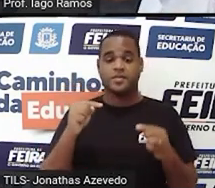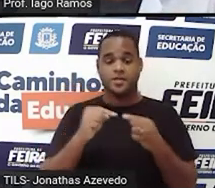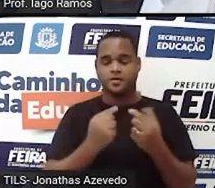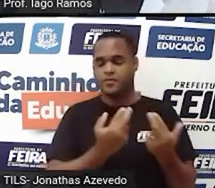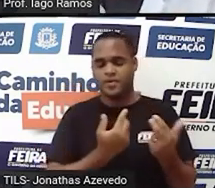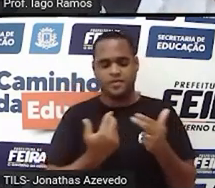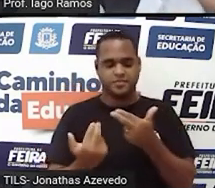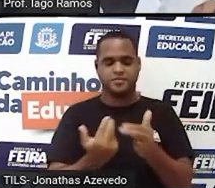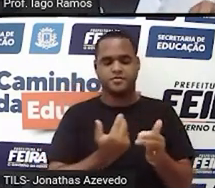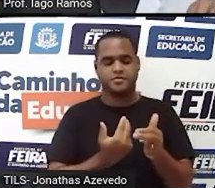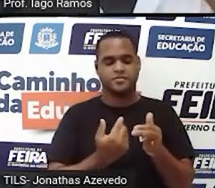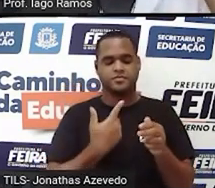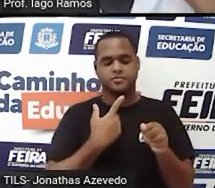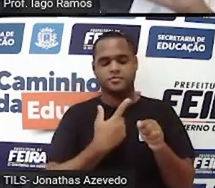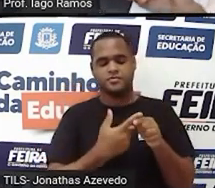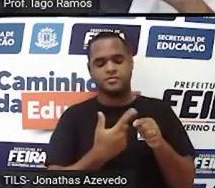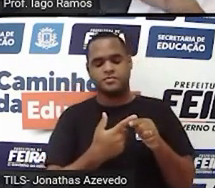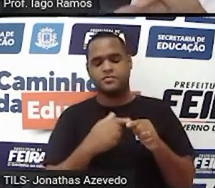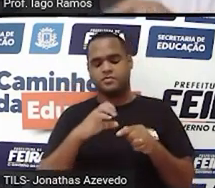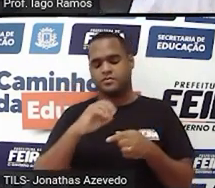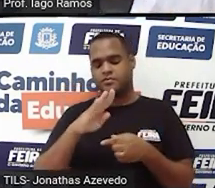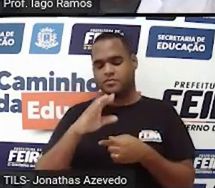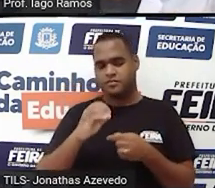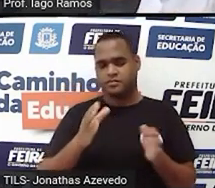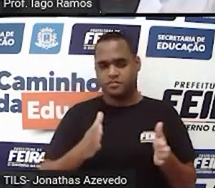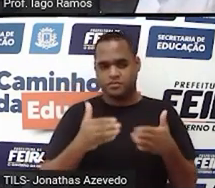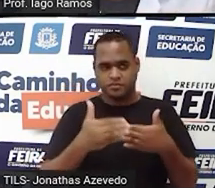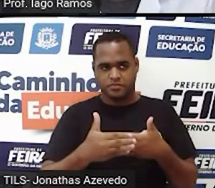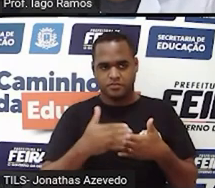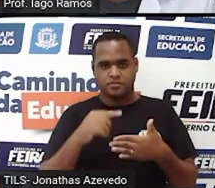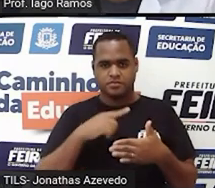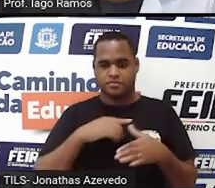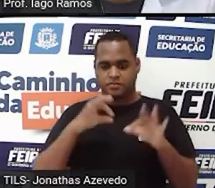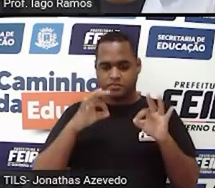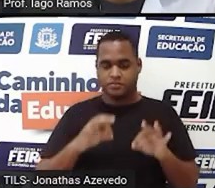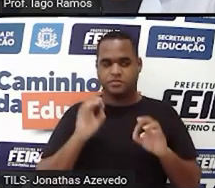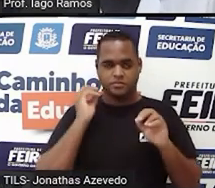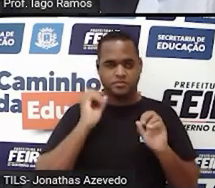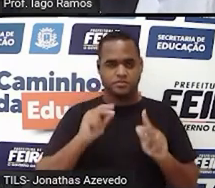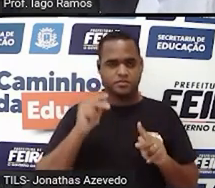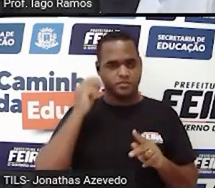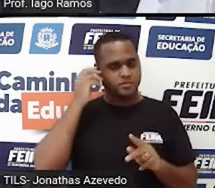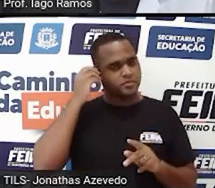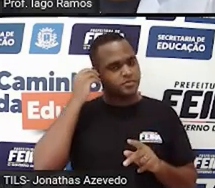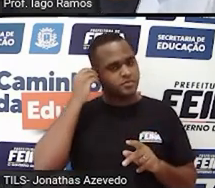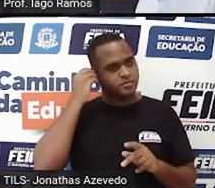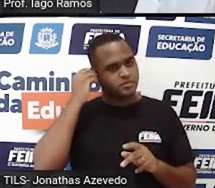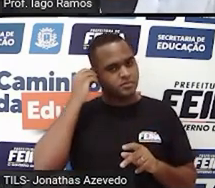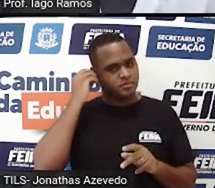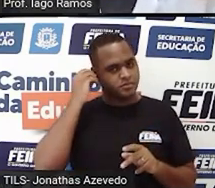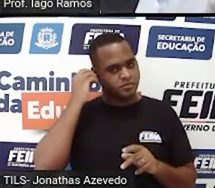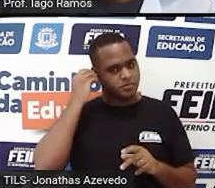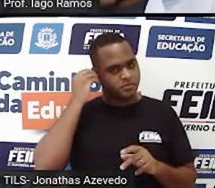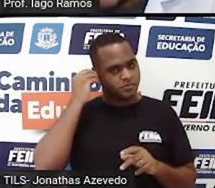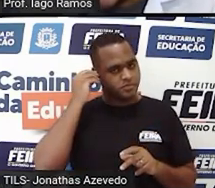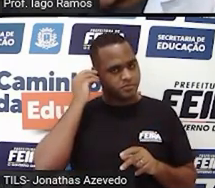iguais porque o cubo é um sólido geométrico regular beleza